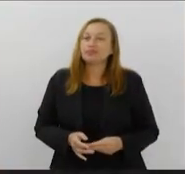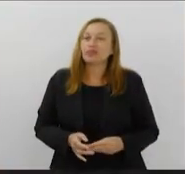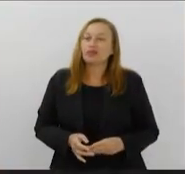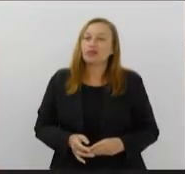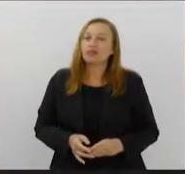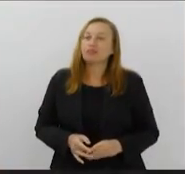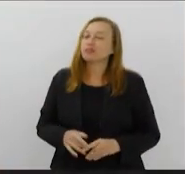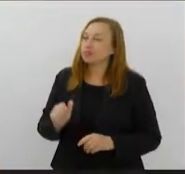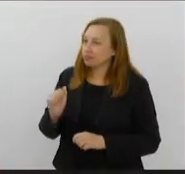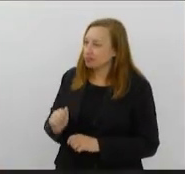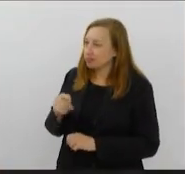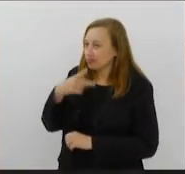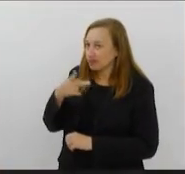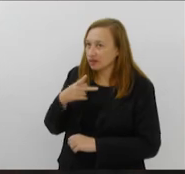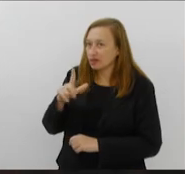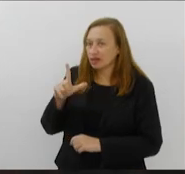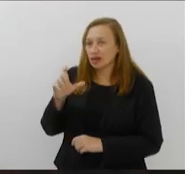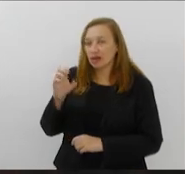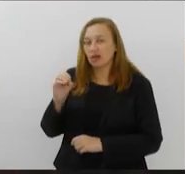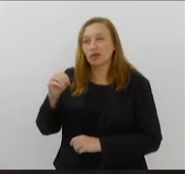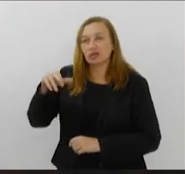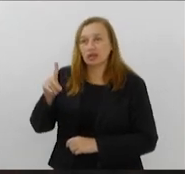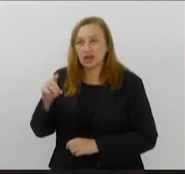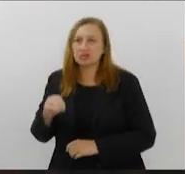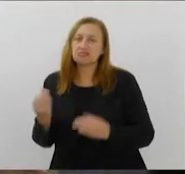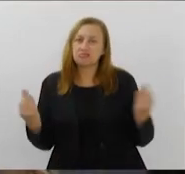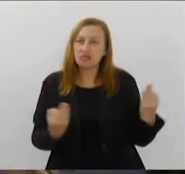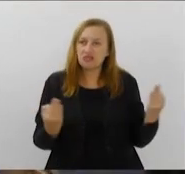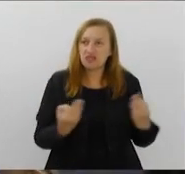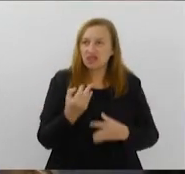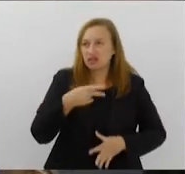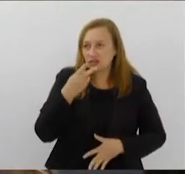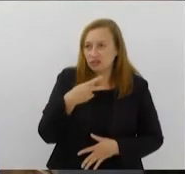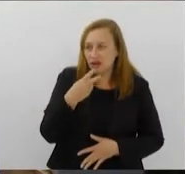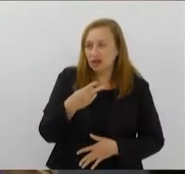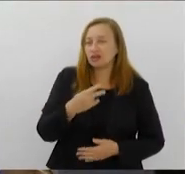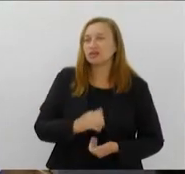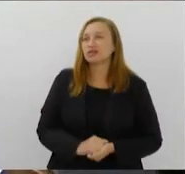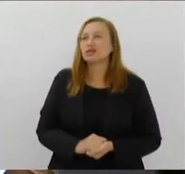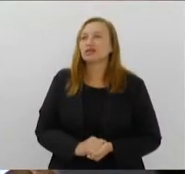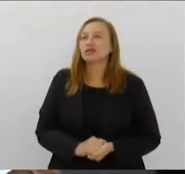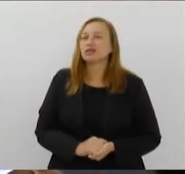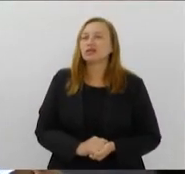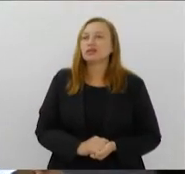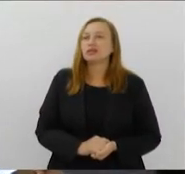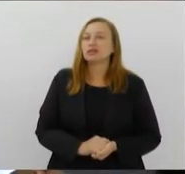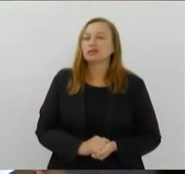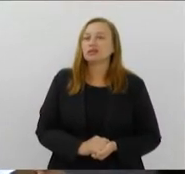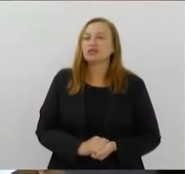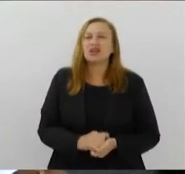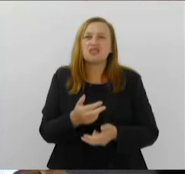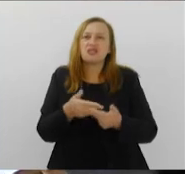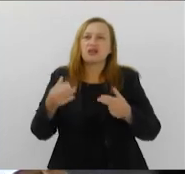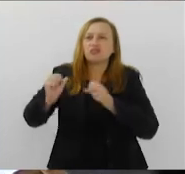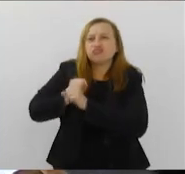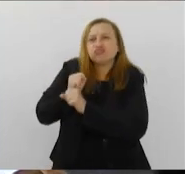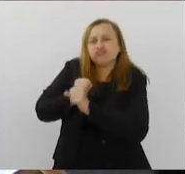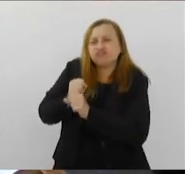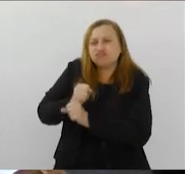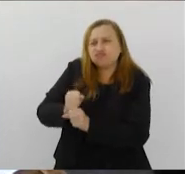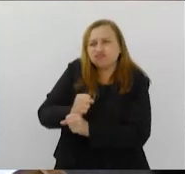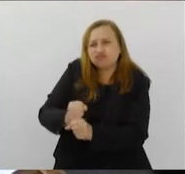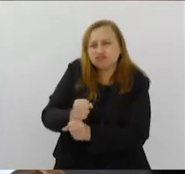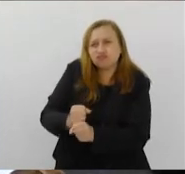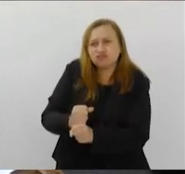Pois não, Leonardo, por favor. Bom, excelente ponto, excelente questionamento. Por muitos anos a gente